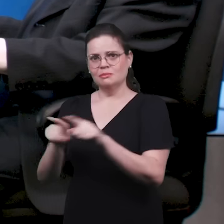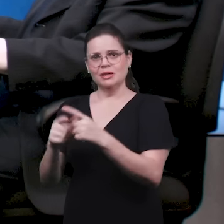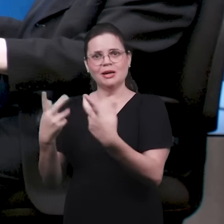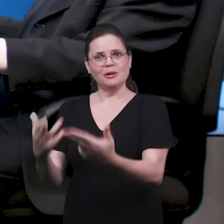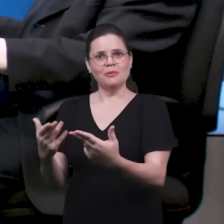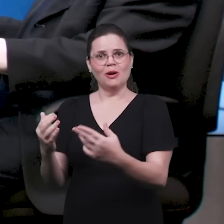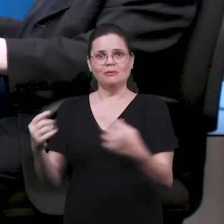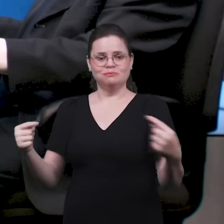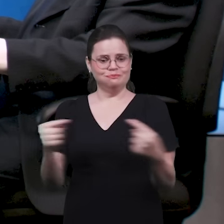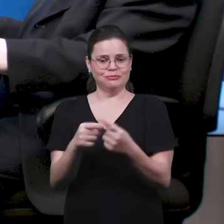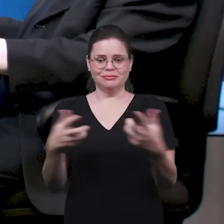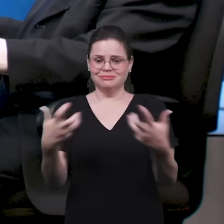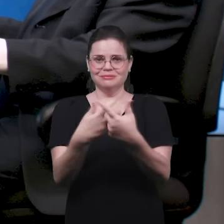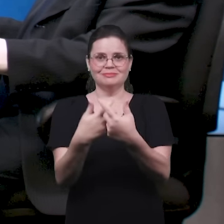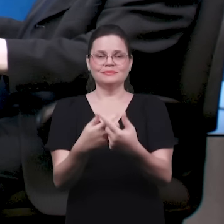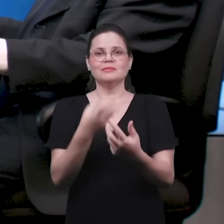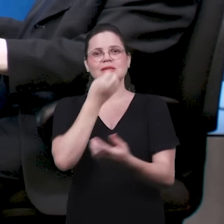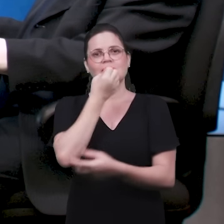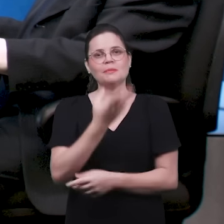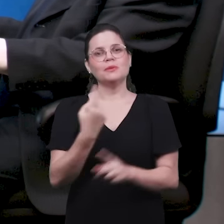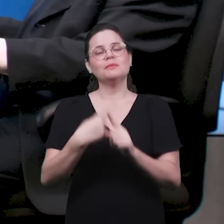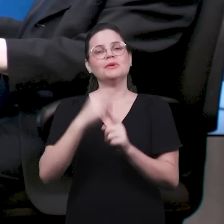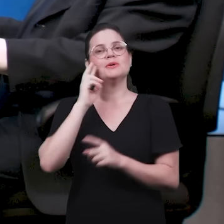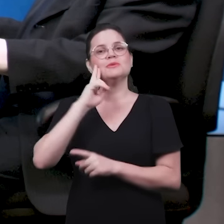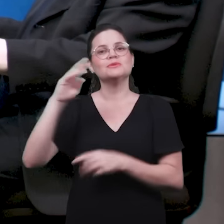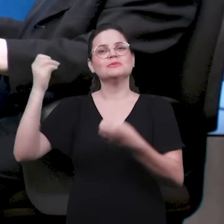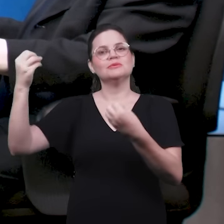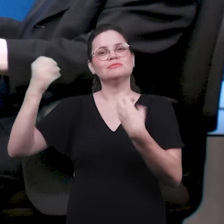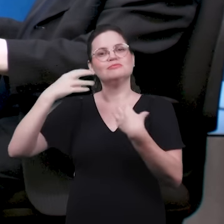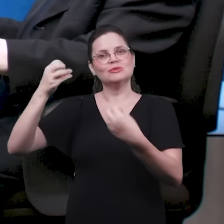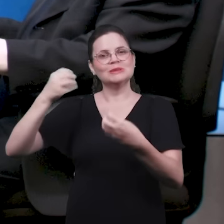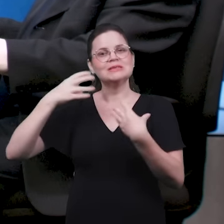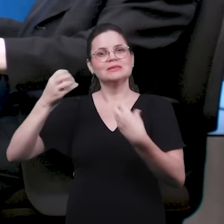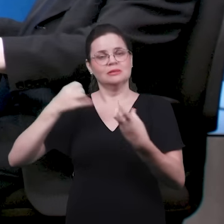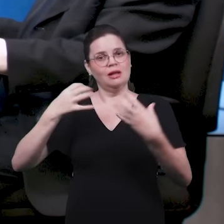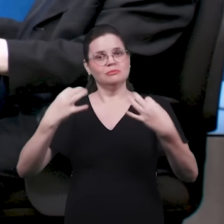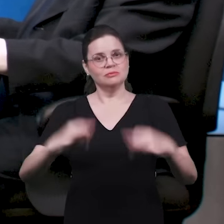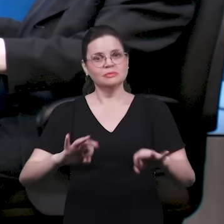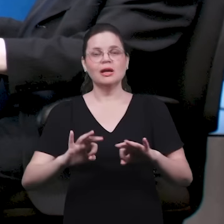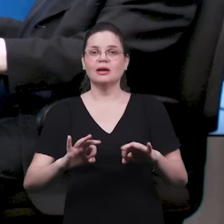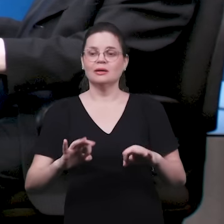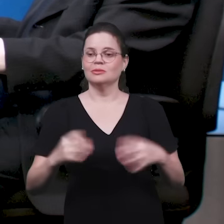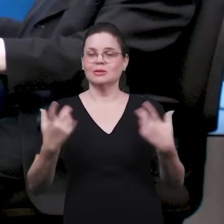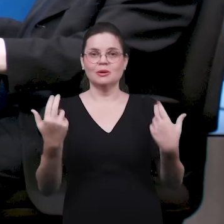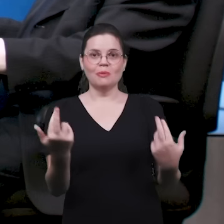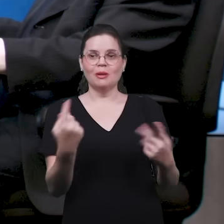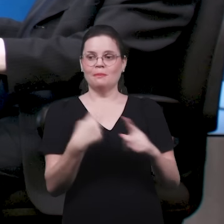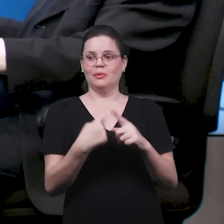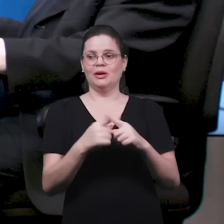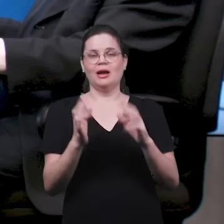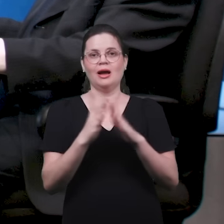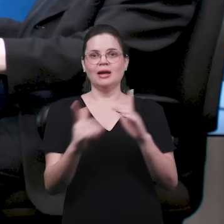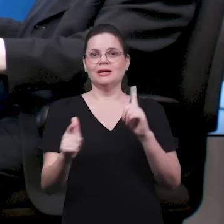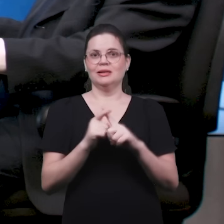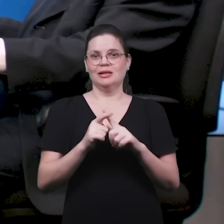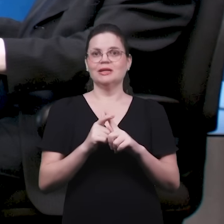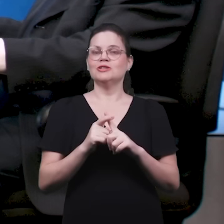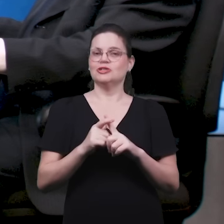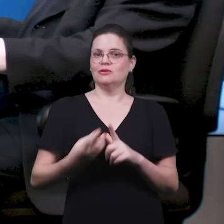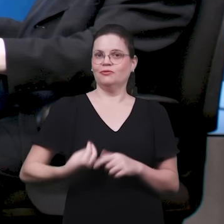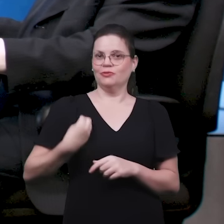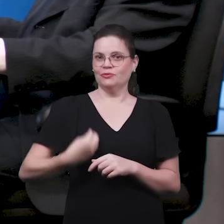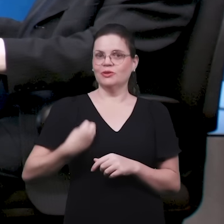bom. Por quê? Porque o Senhor tem nos ensinado na obra exatamente isso. O que a igreja apostólica viveu, a